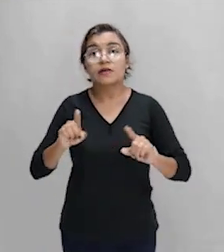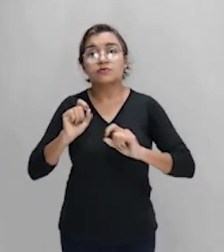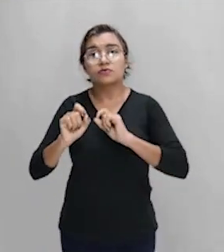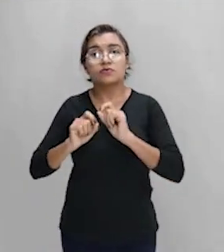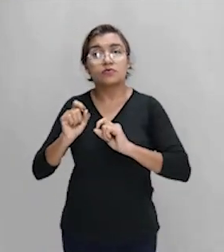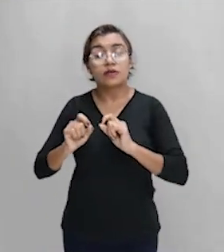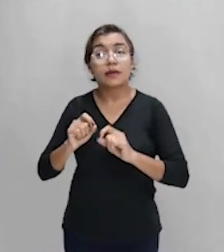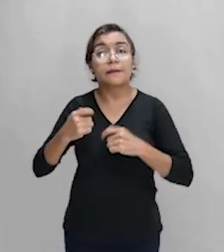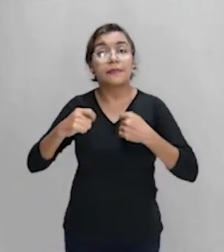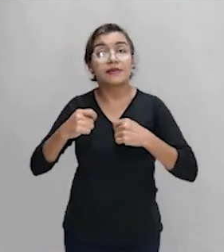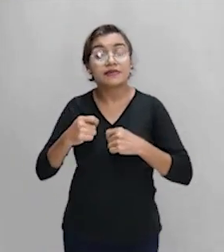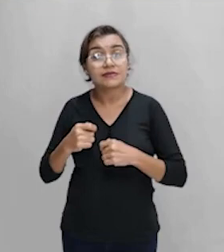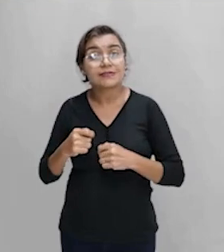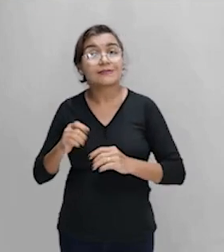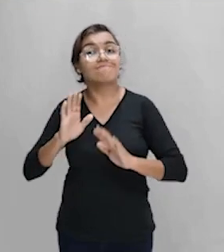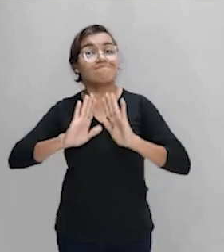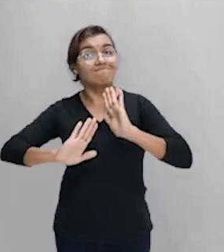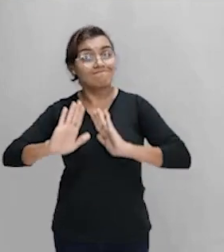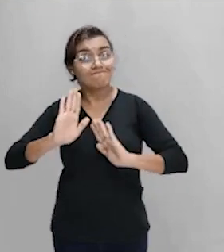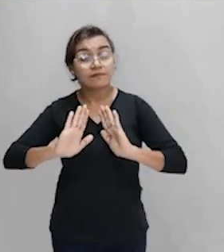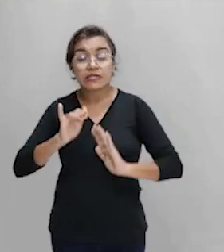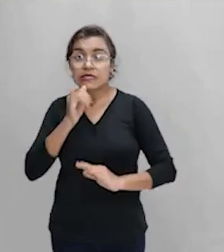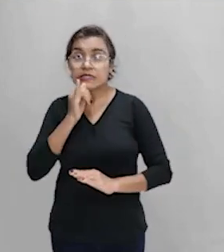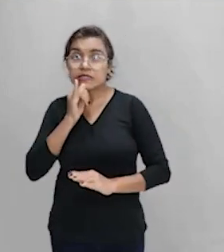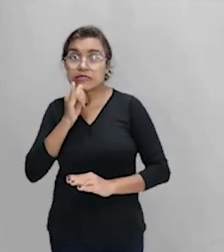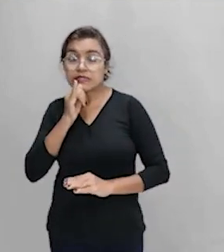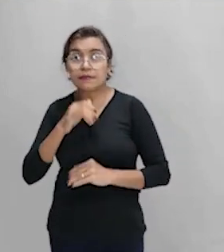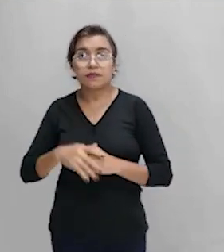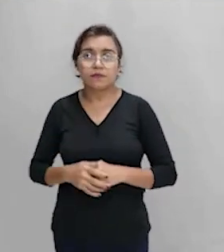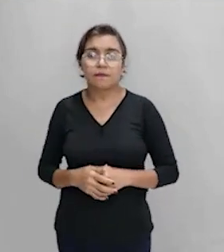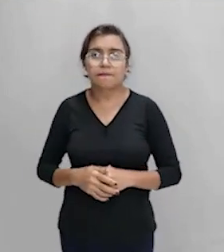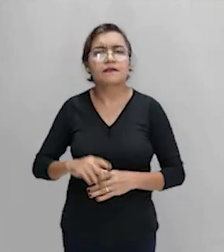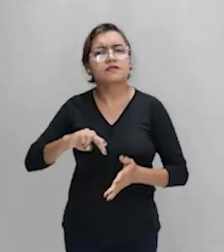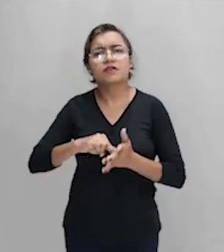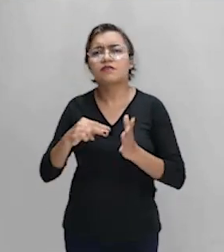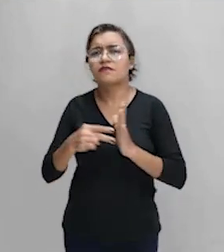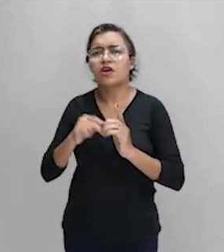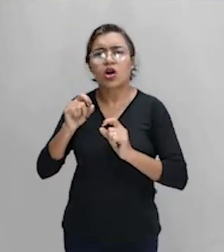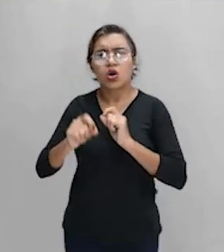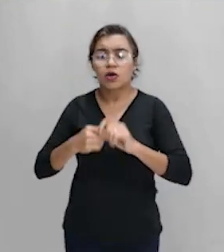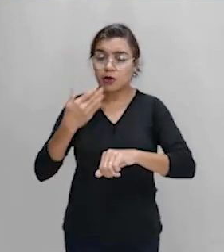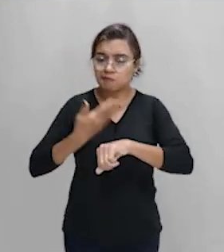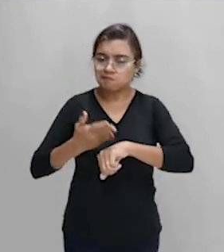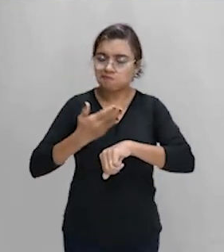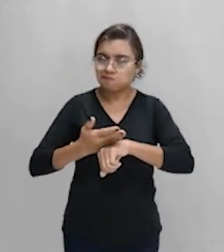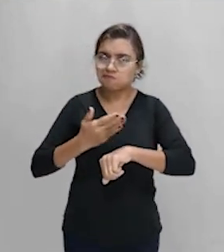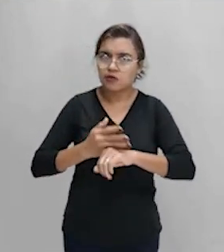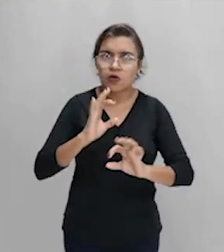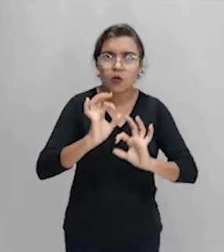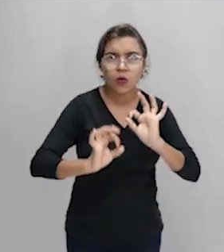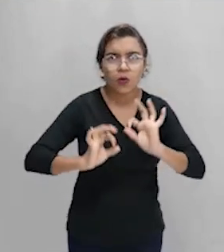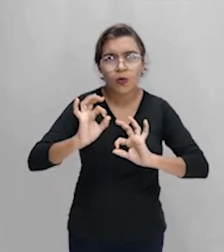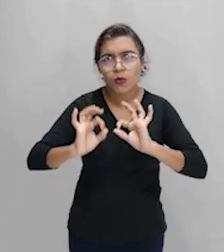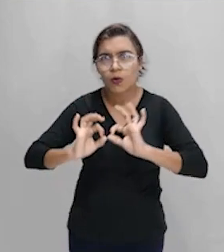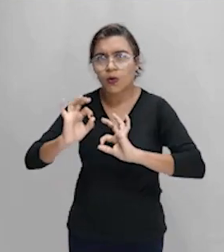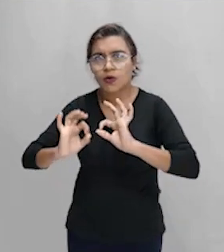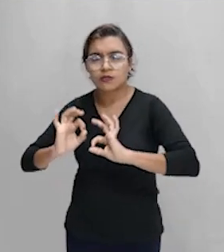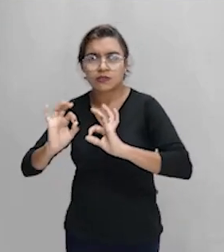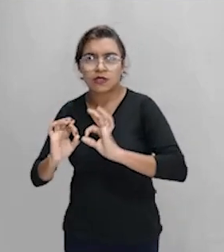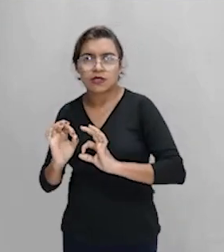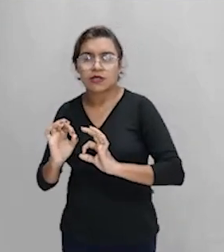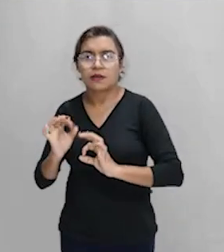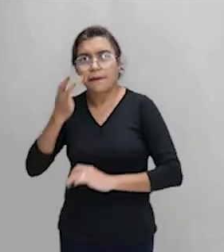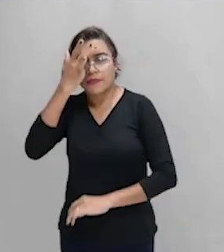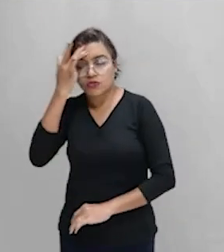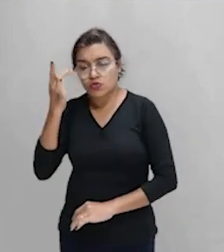da individualidade biológica. O que significa isso? Que o treino ele tem que ser montado de forma